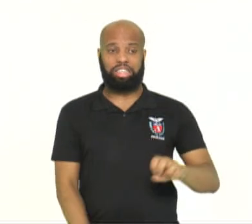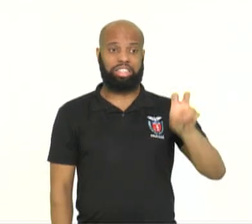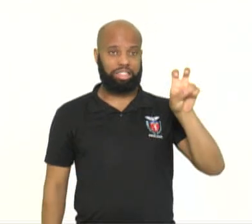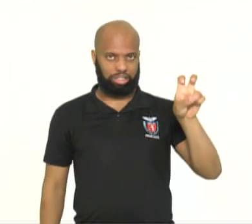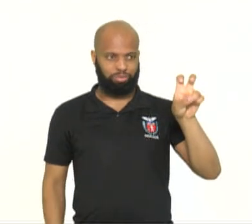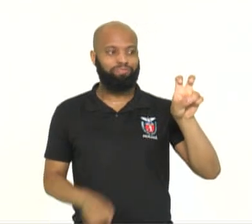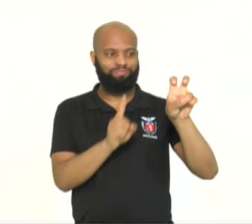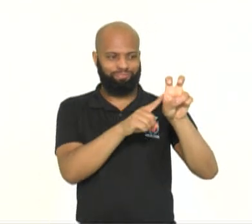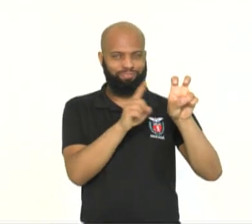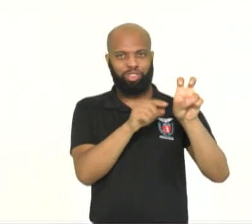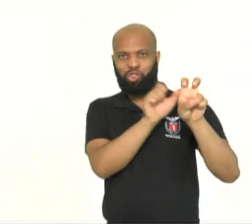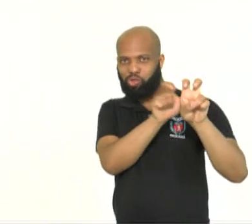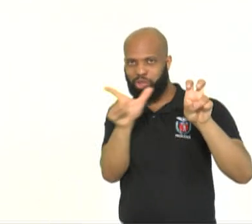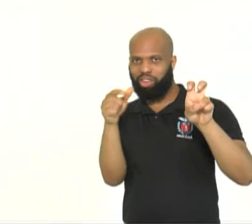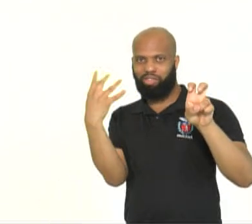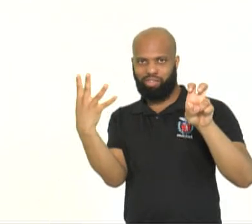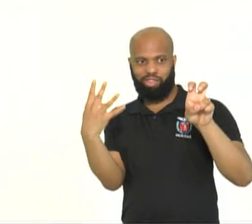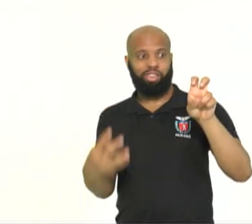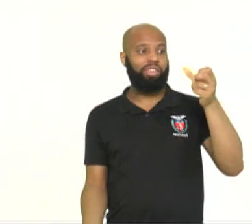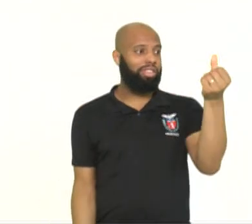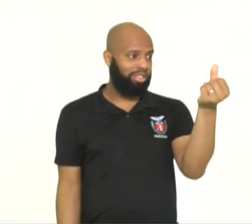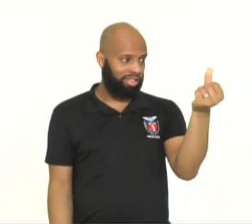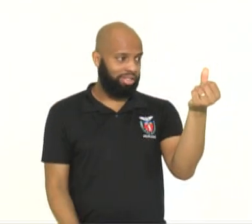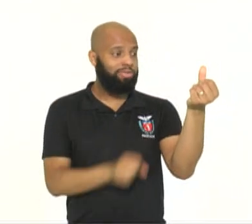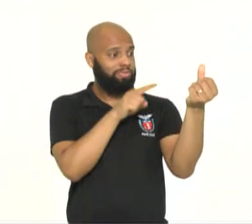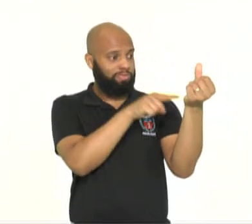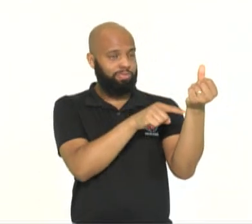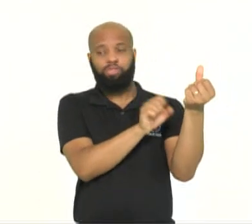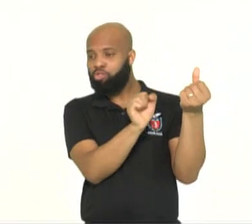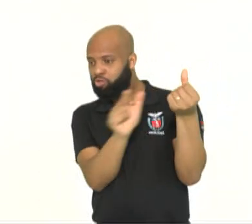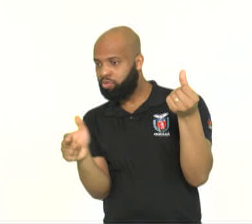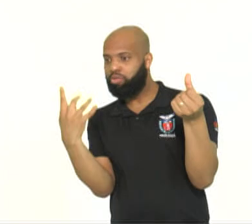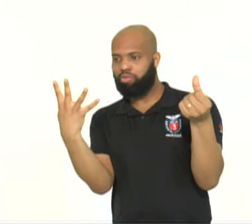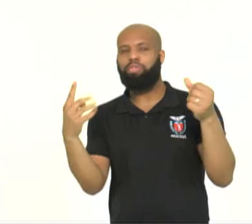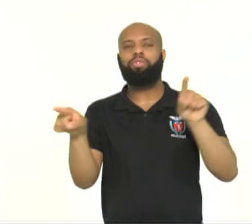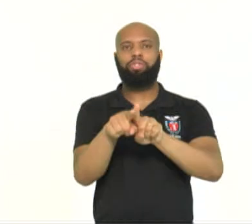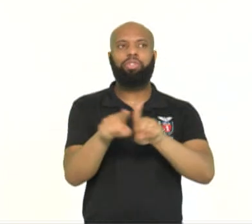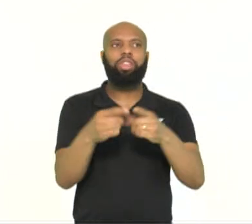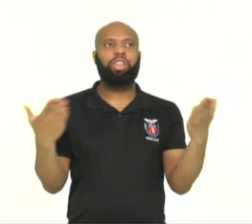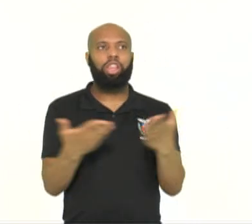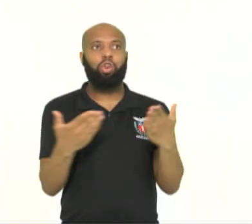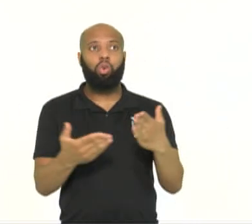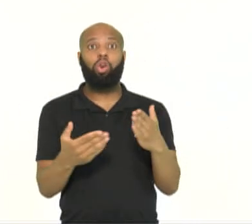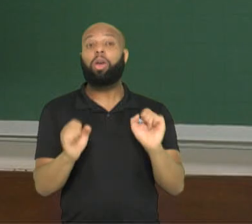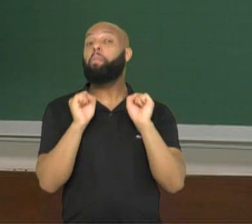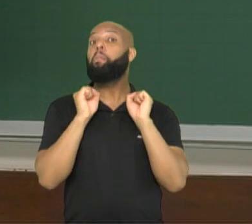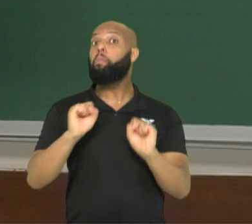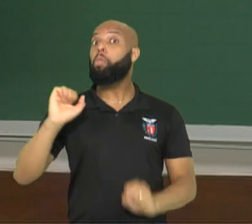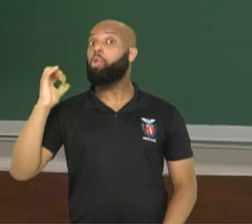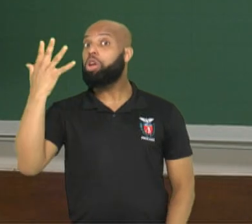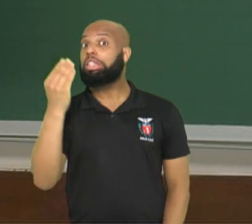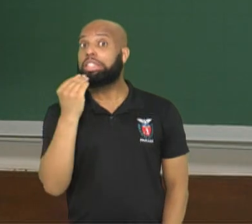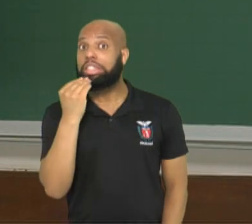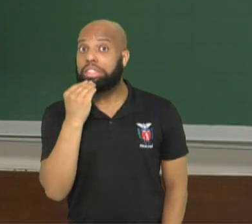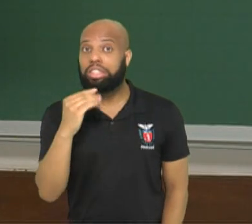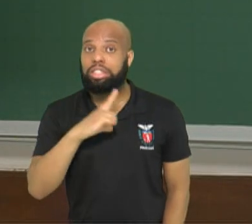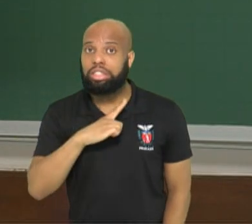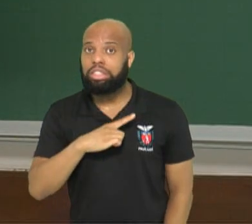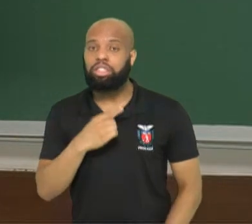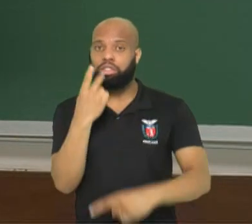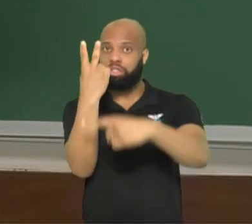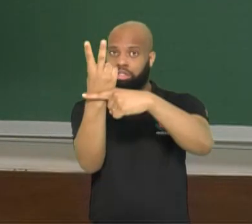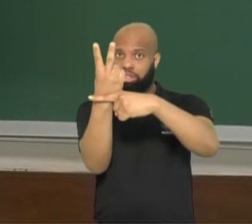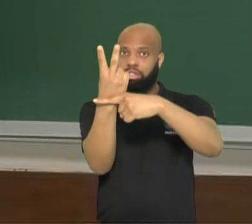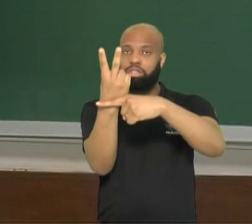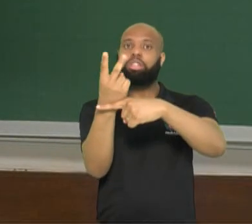5 e pode ser que seja 6. Então, eu vou pegar o número de eventos favoráveis, que nesse caso são os